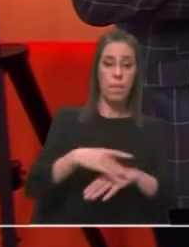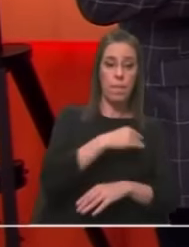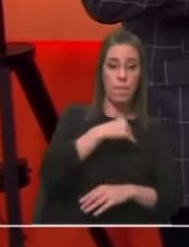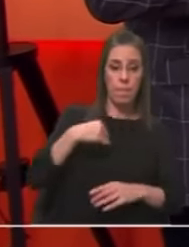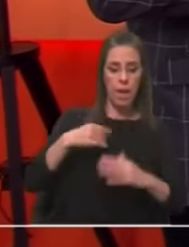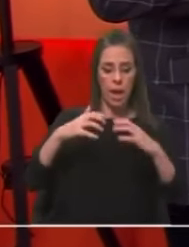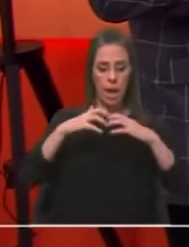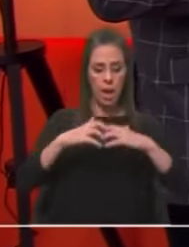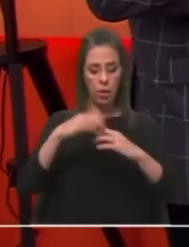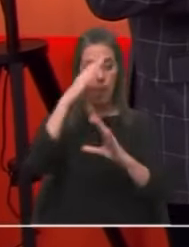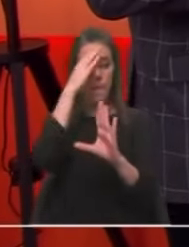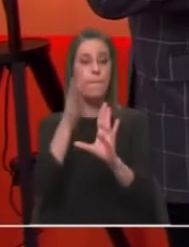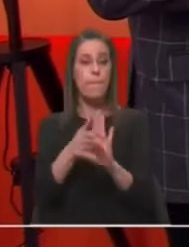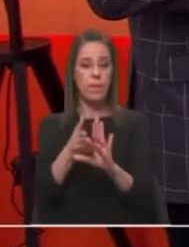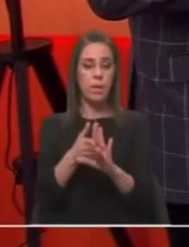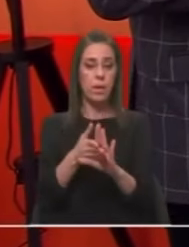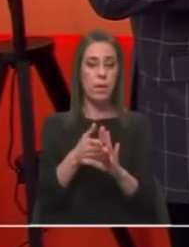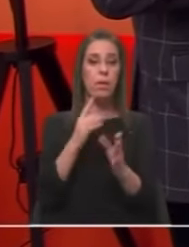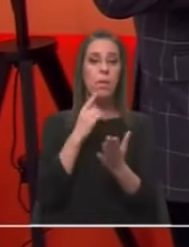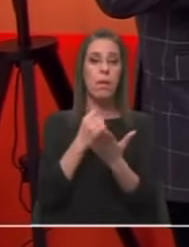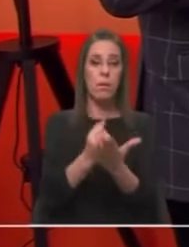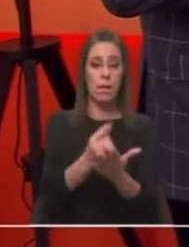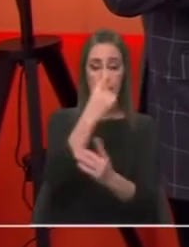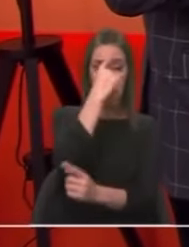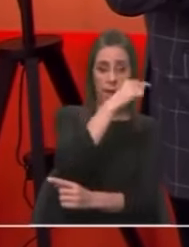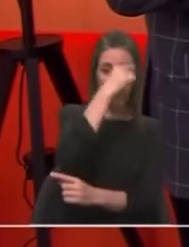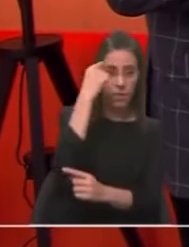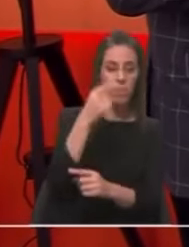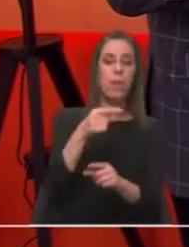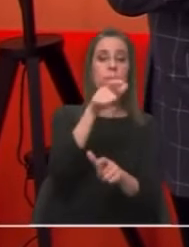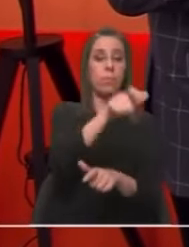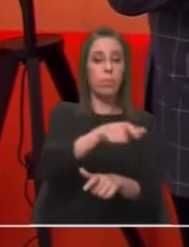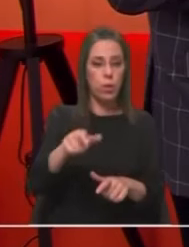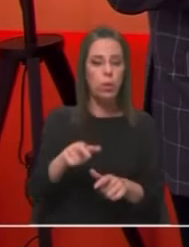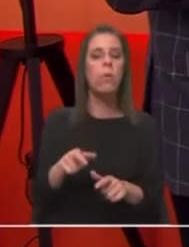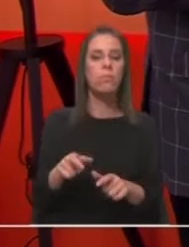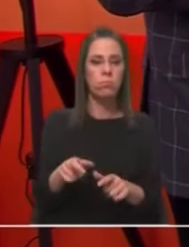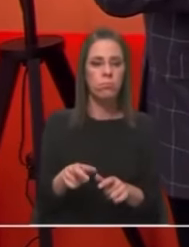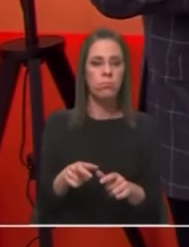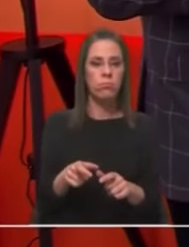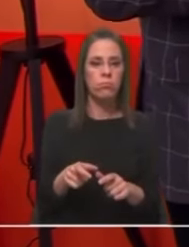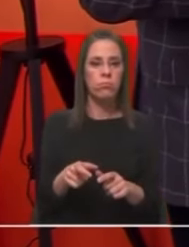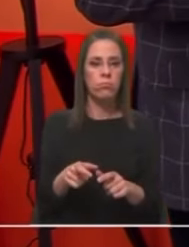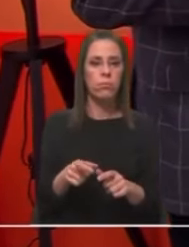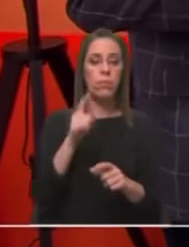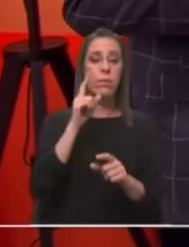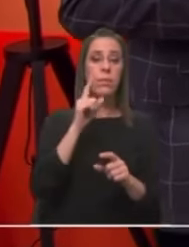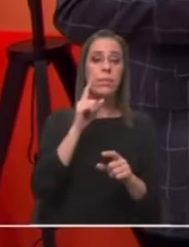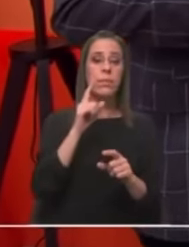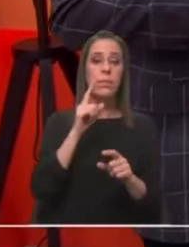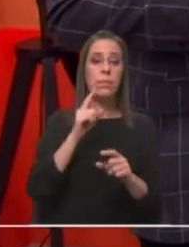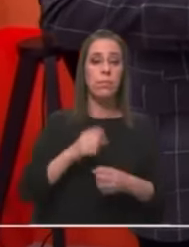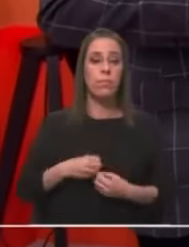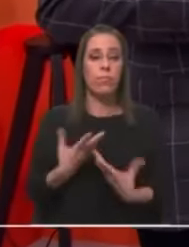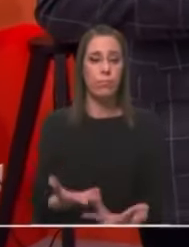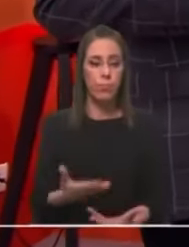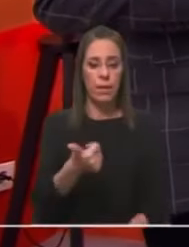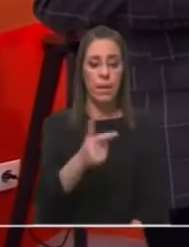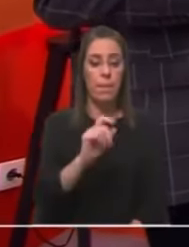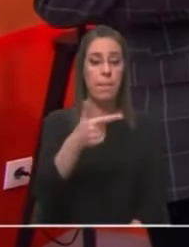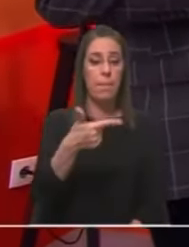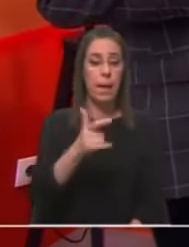um neurologista, um psicólogo, uma assistente e uma enfermeira, que foram pessoas que ouviram a Betty